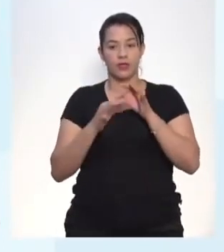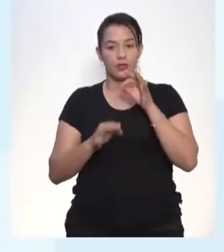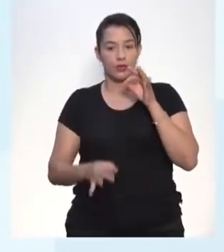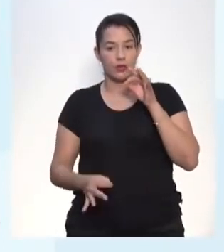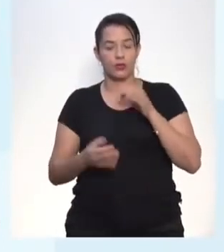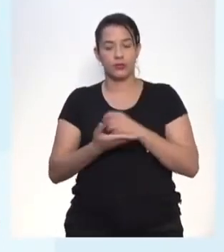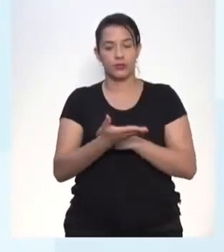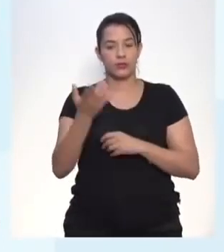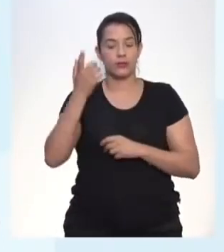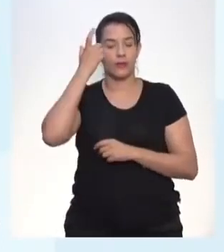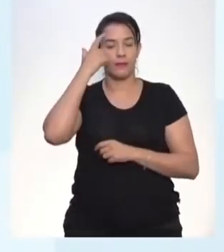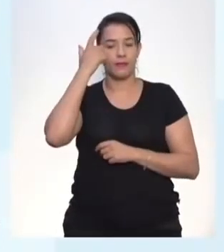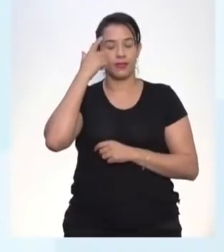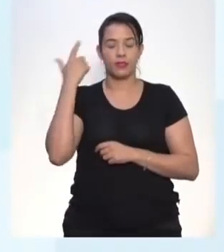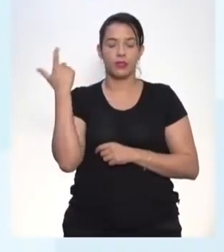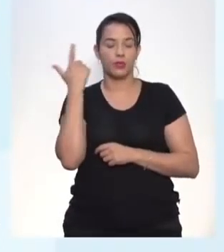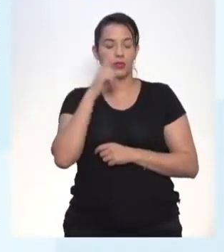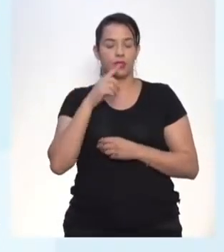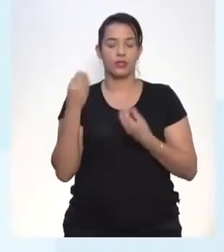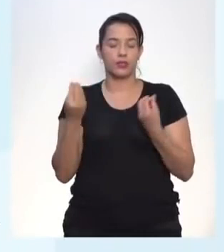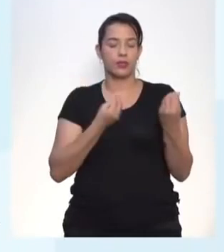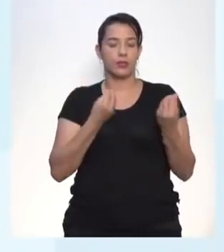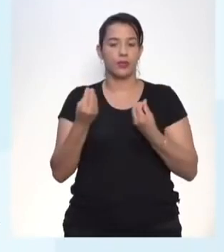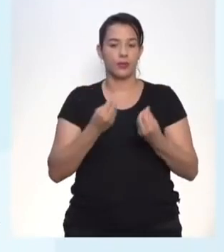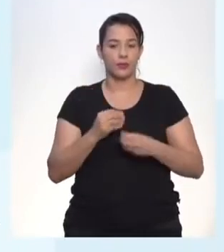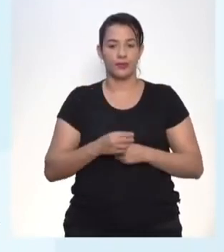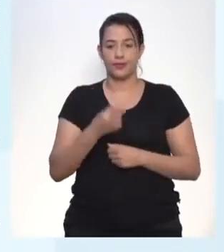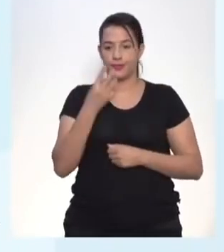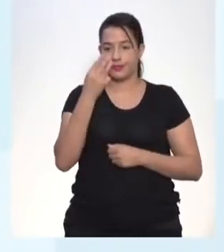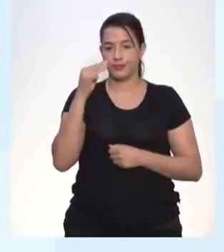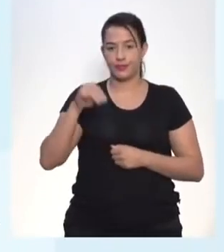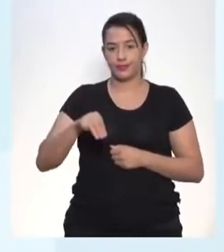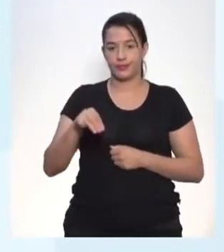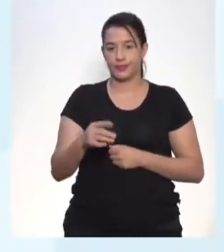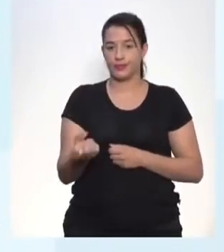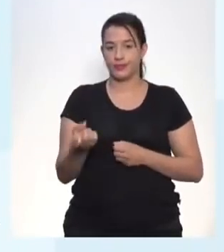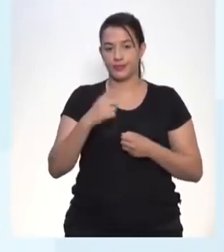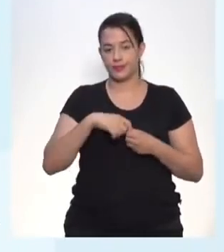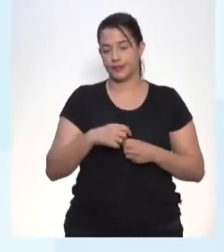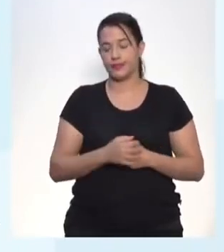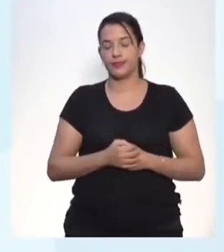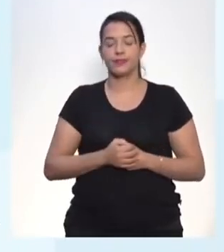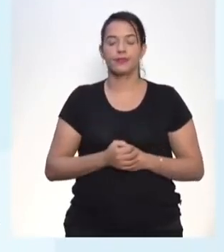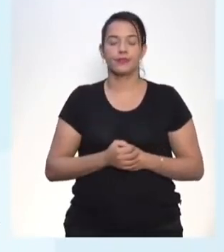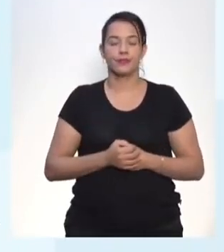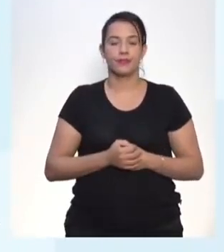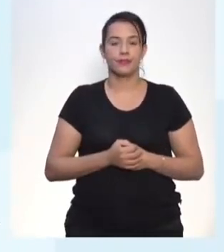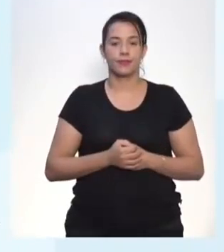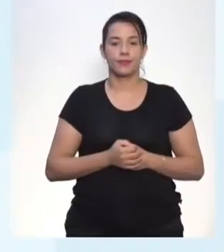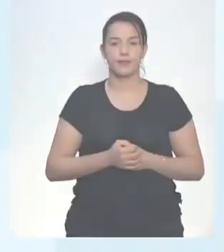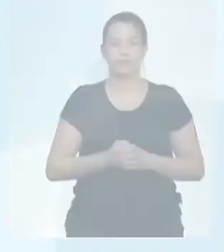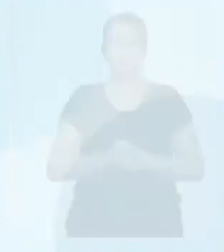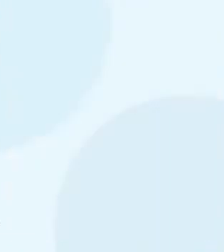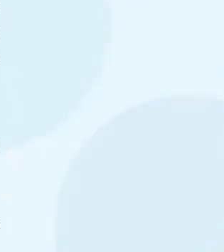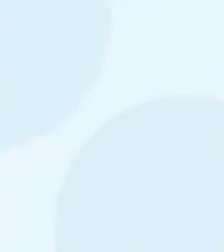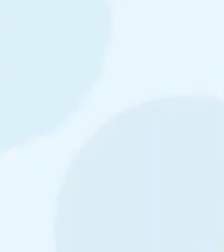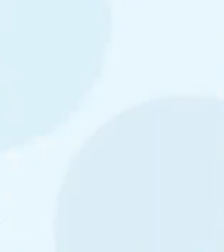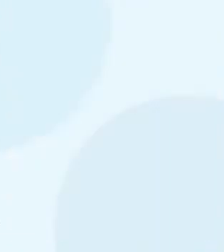Então, pensa aí, como que você conseguiria fazer essa divisão? 3 minutinhos, bom trabalho, a gente já retorna.